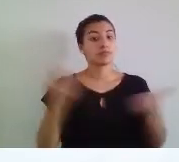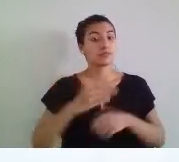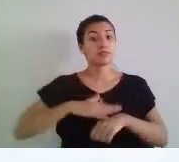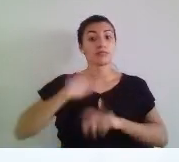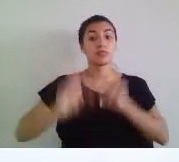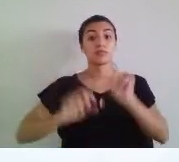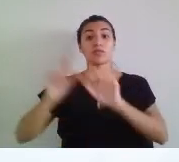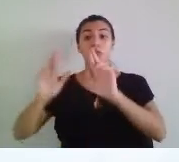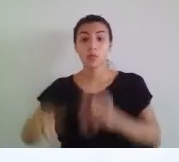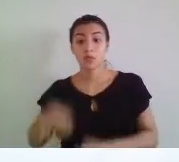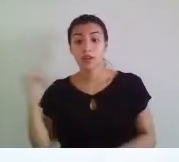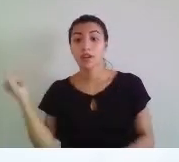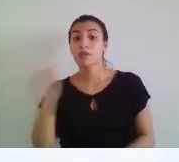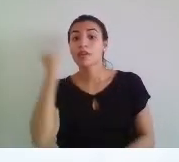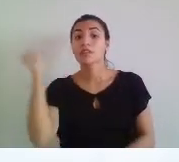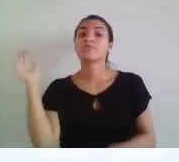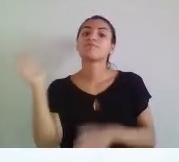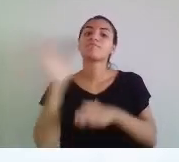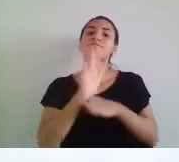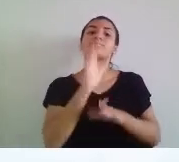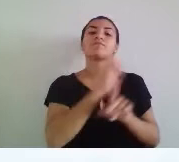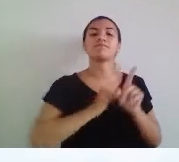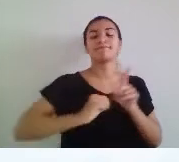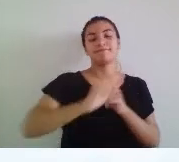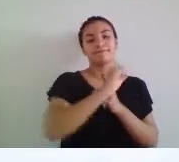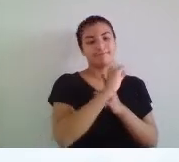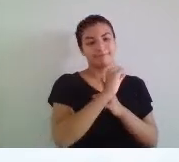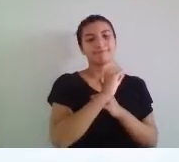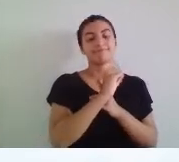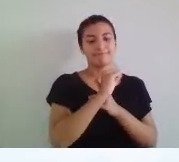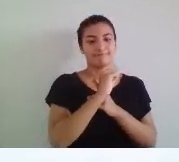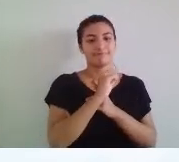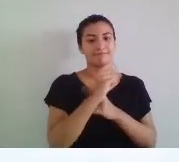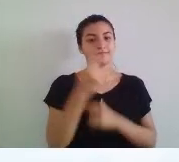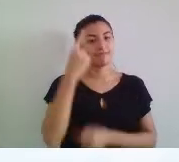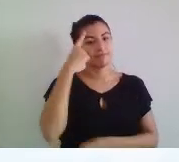vendo a importância da solidariedade social, né? Dessa ideia de que